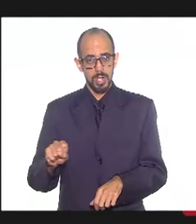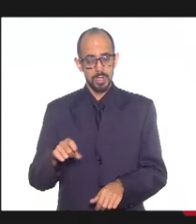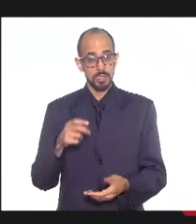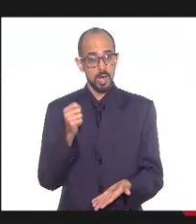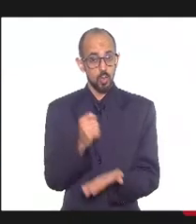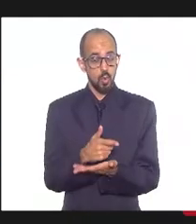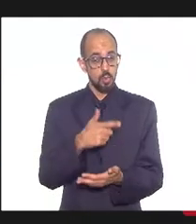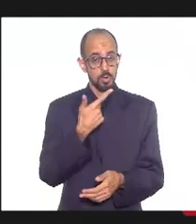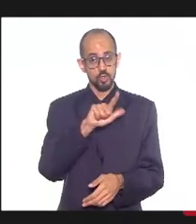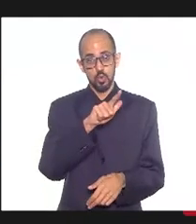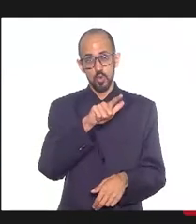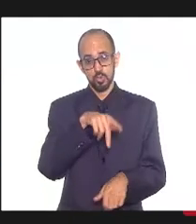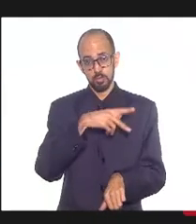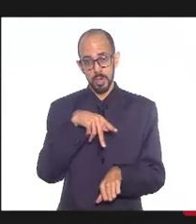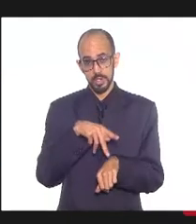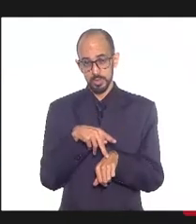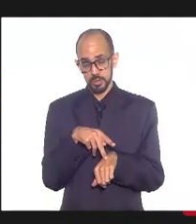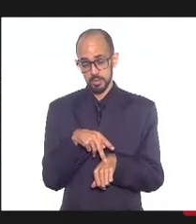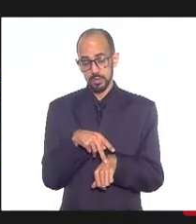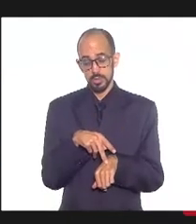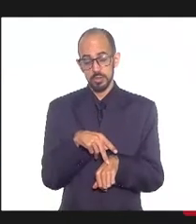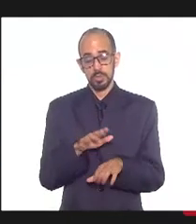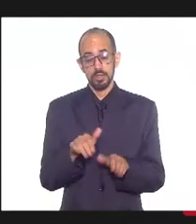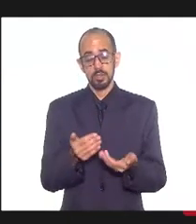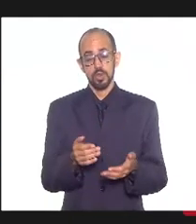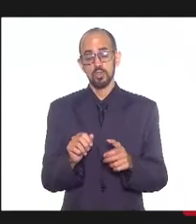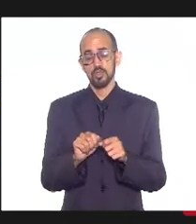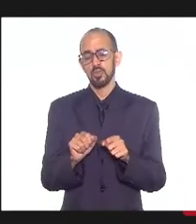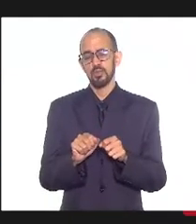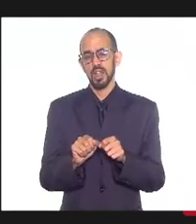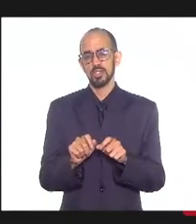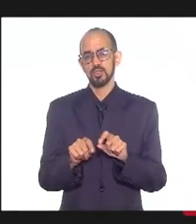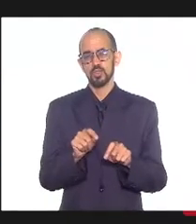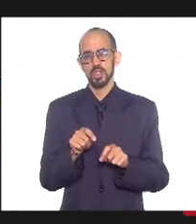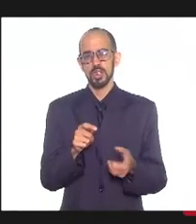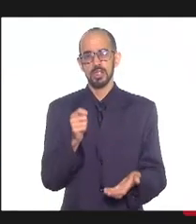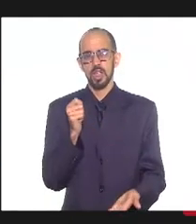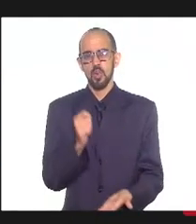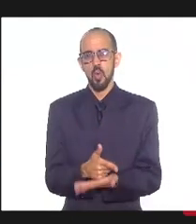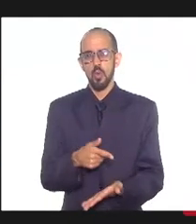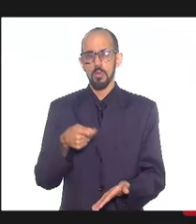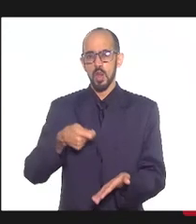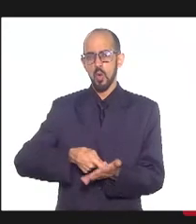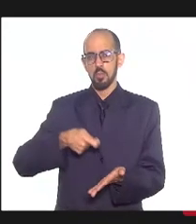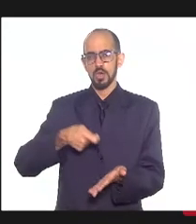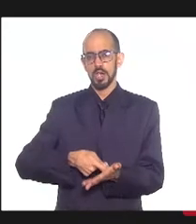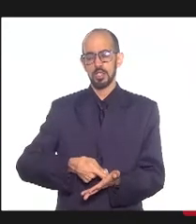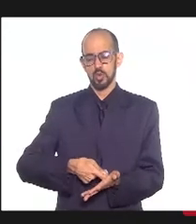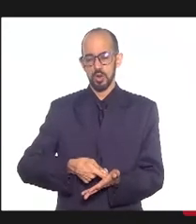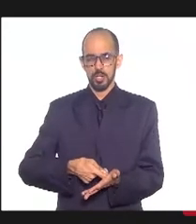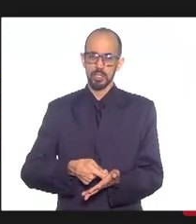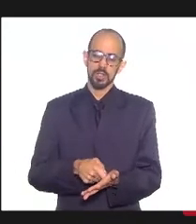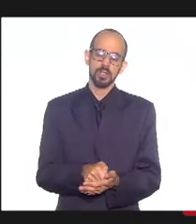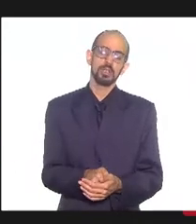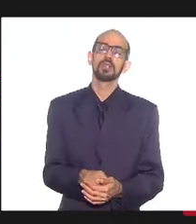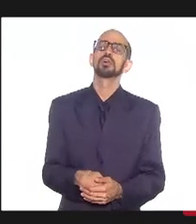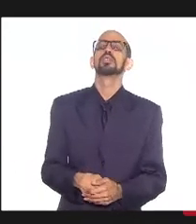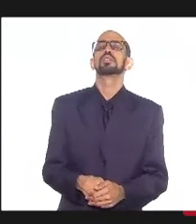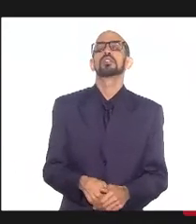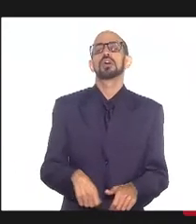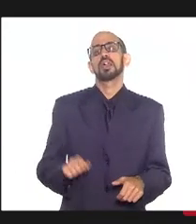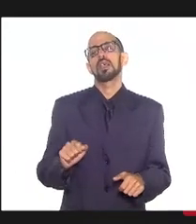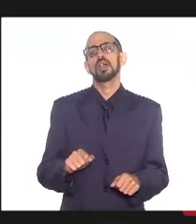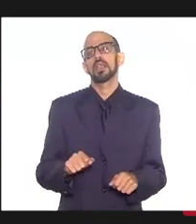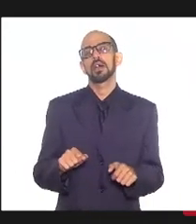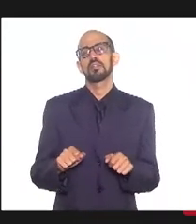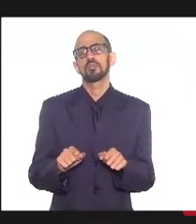Então, indiretamente, essa compra compulsória, ela força a